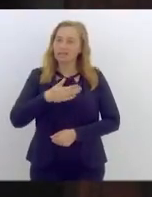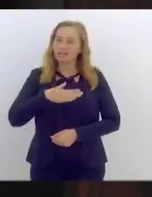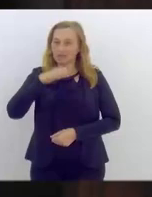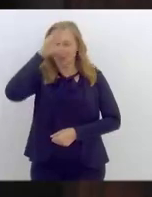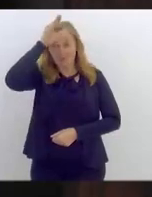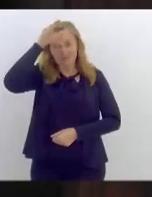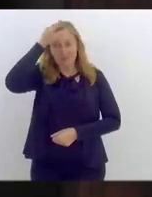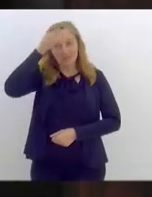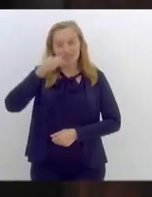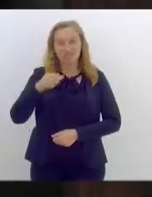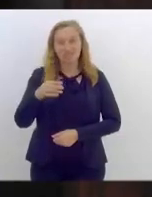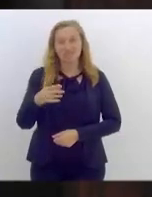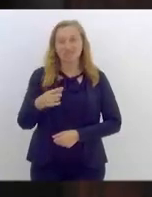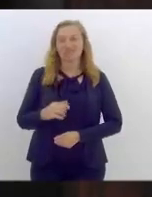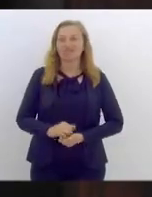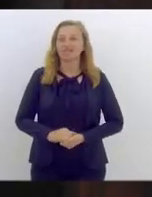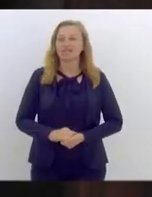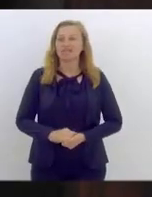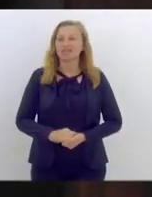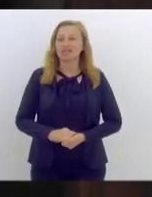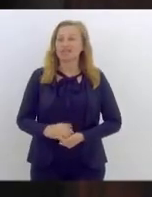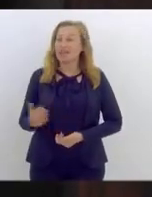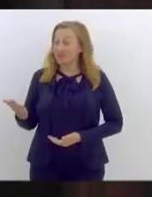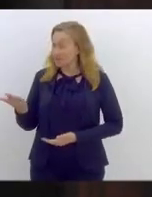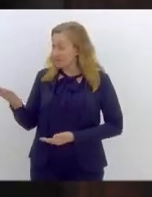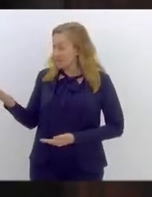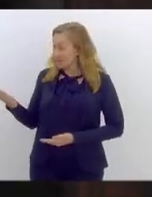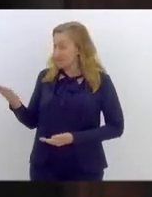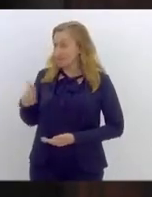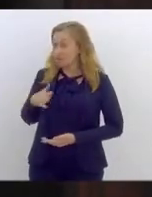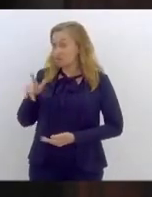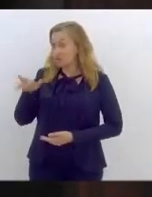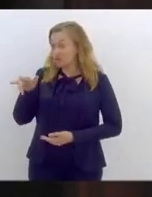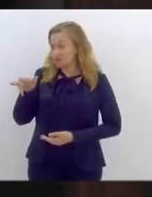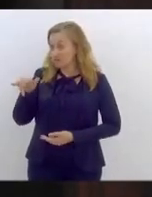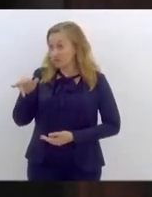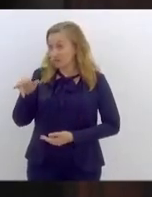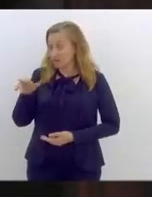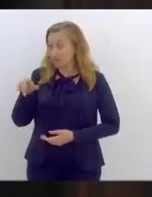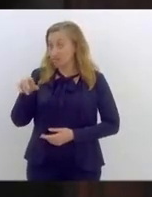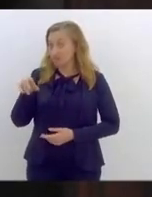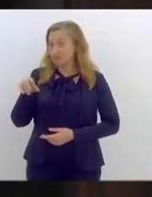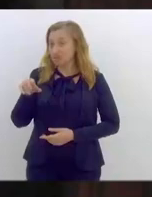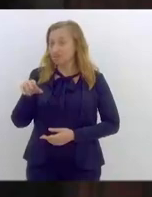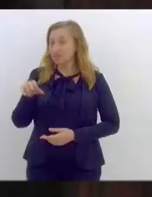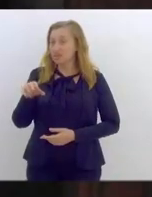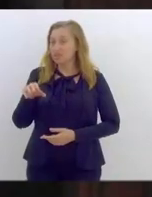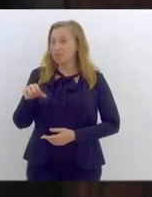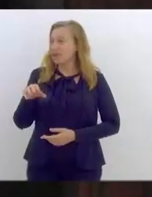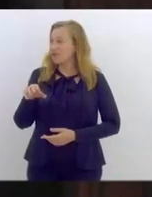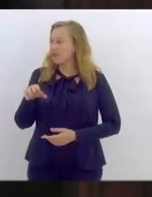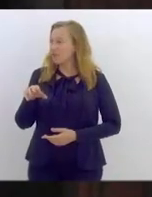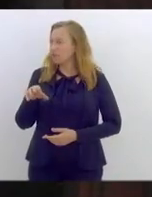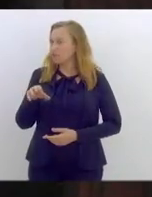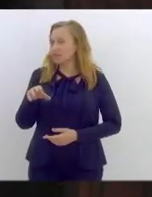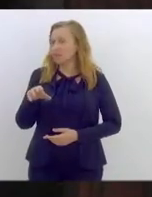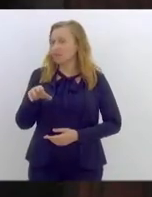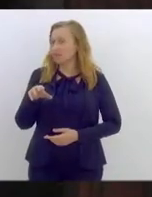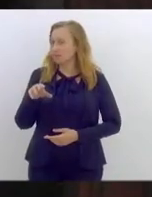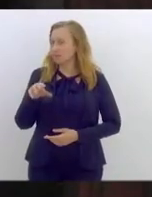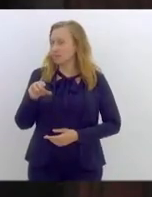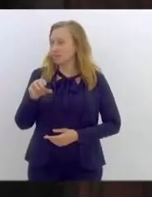tia, sangue. Esses são meus irmãos de santo, todos aqui, que